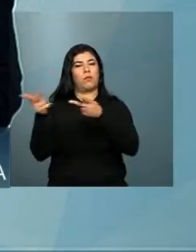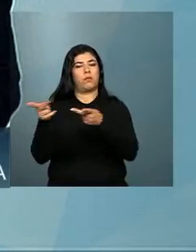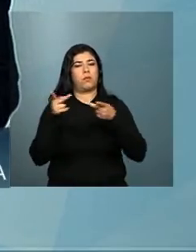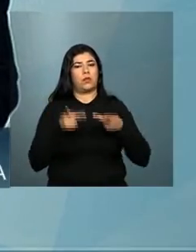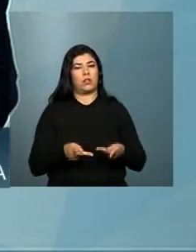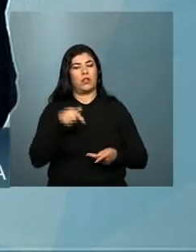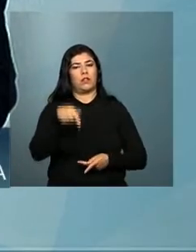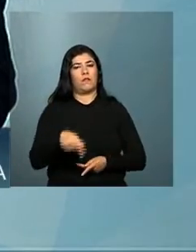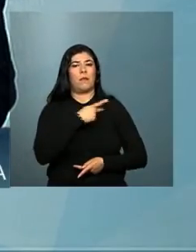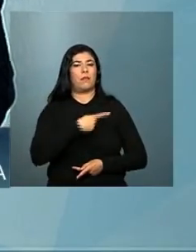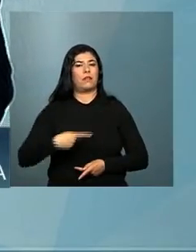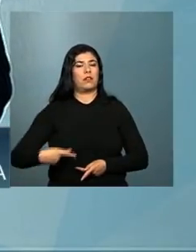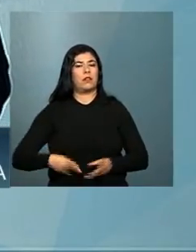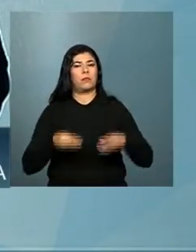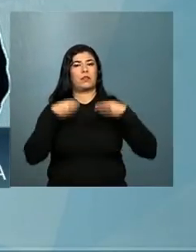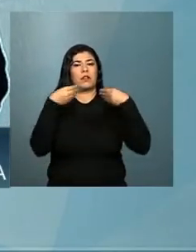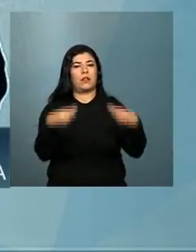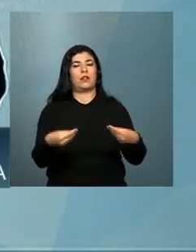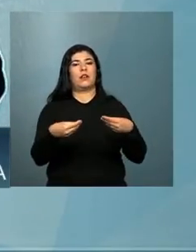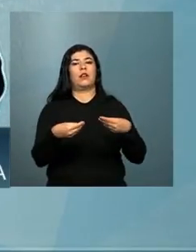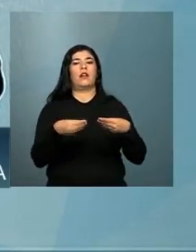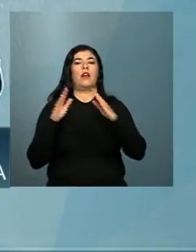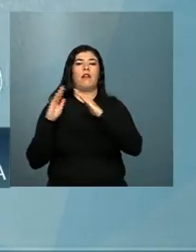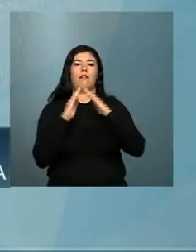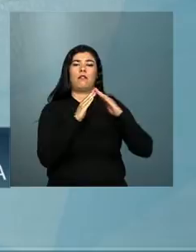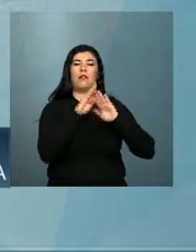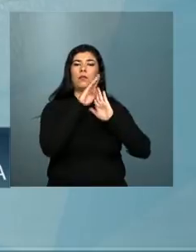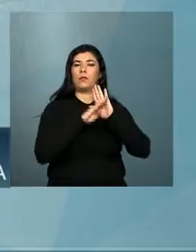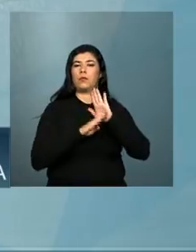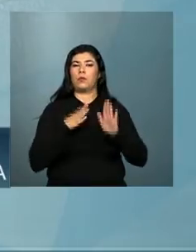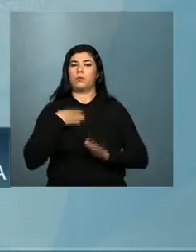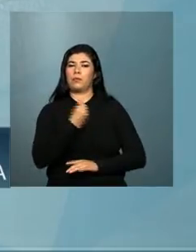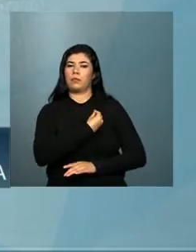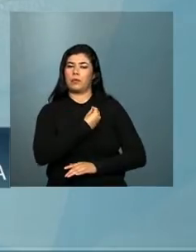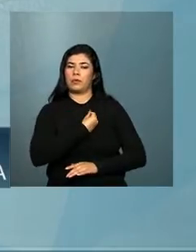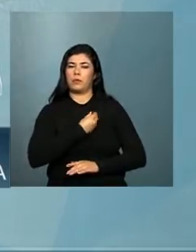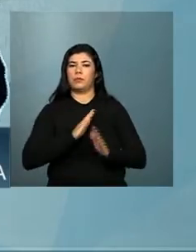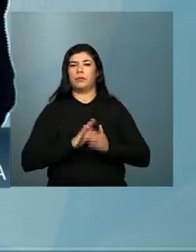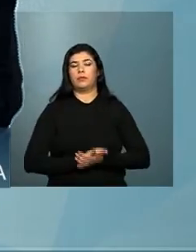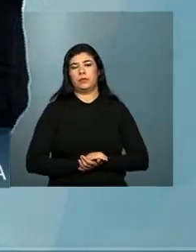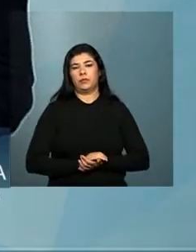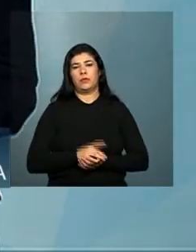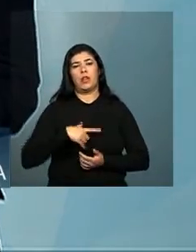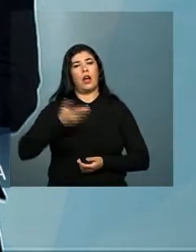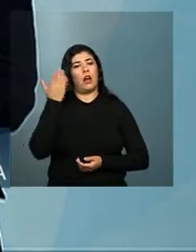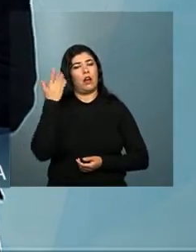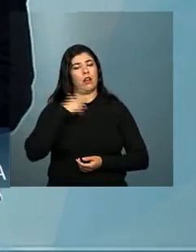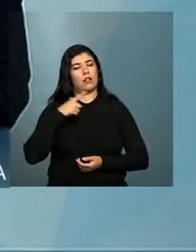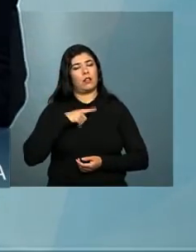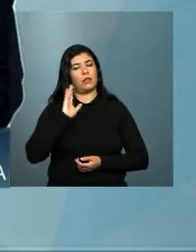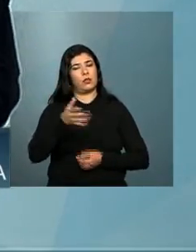habitacionais do Minha Casa Minha Vida. Na outra oportunidade, eu disse que reconheço o valor